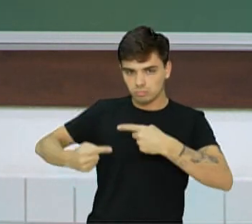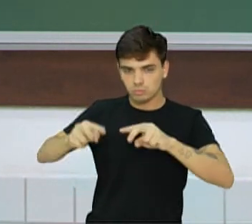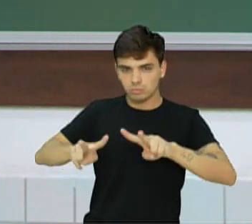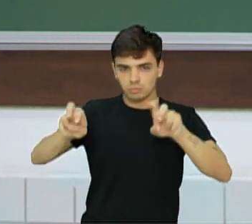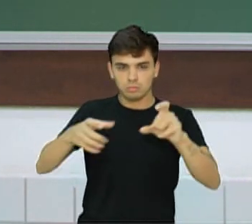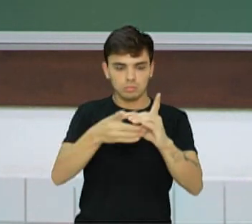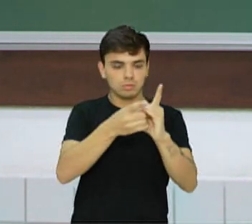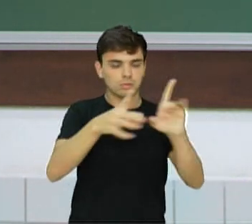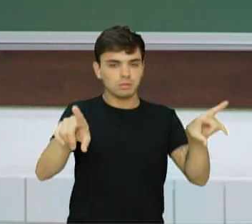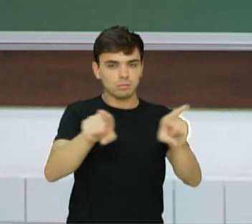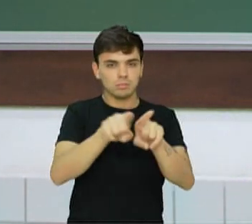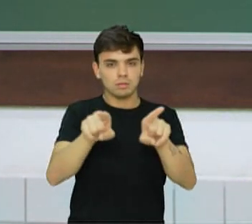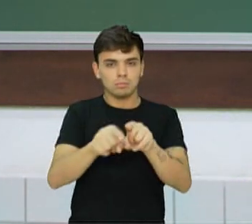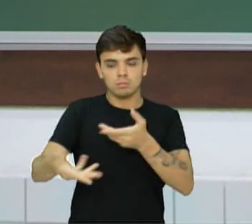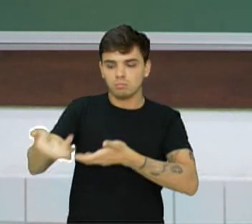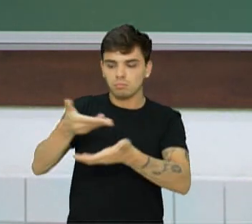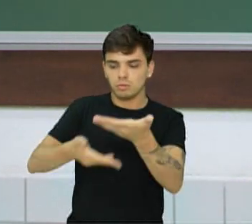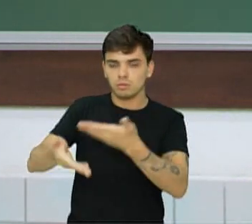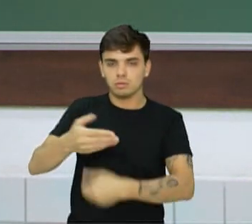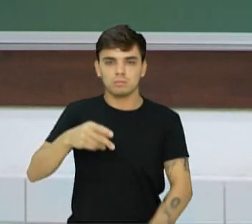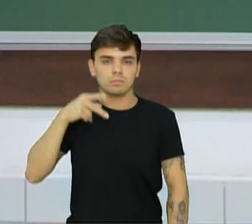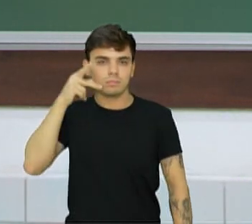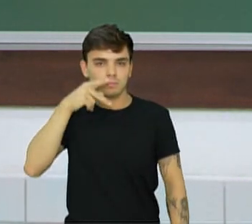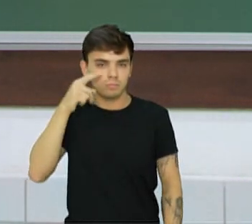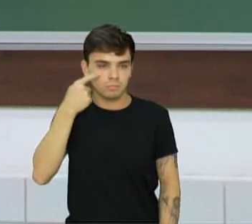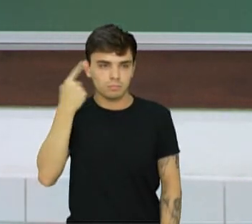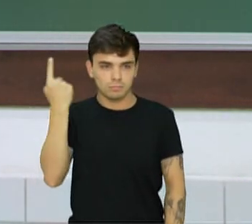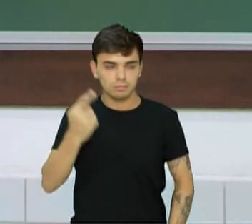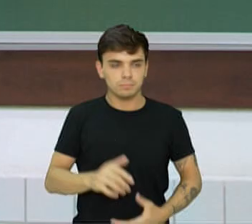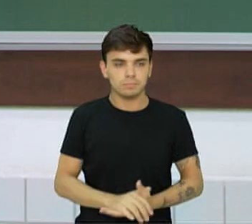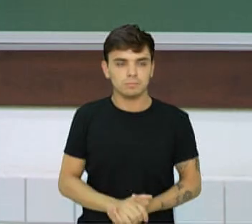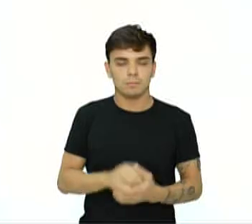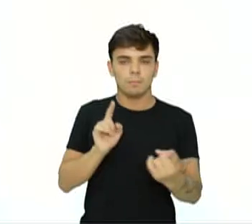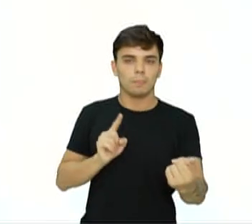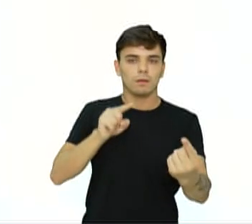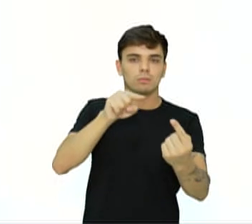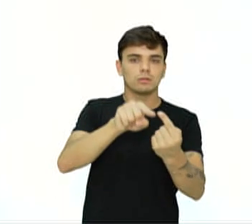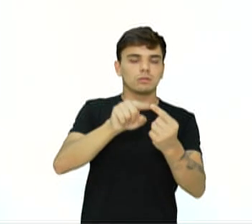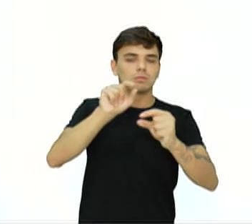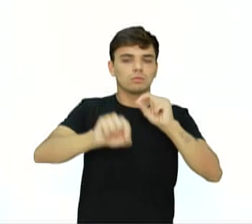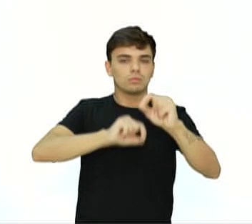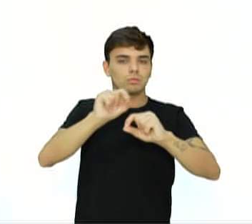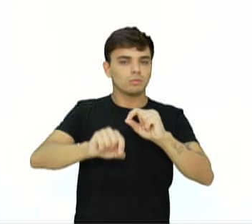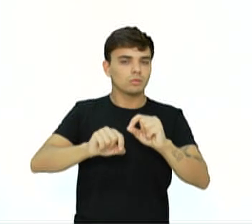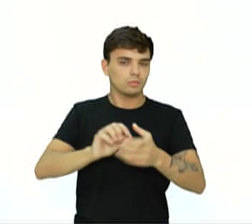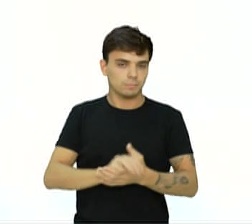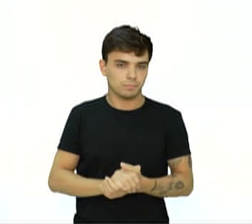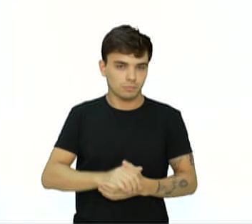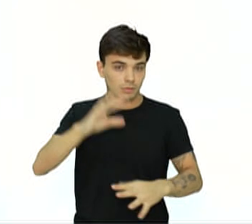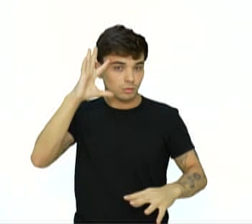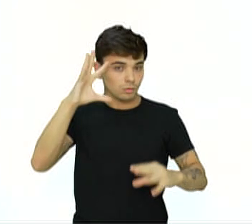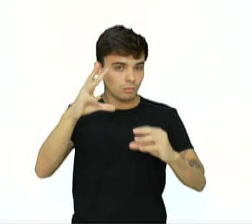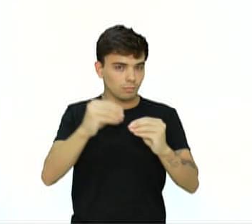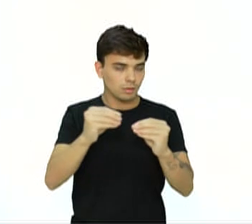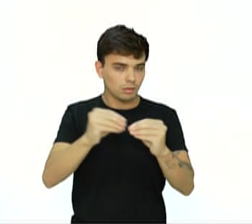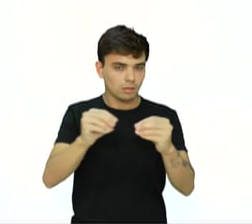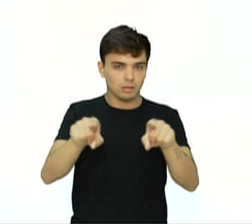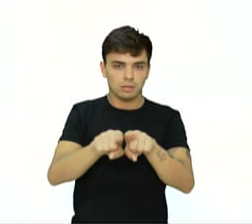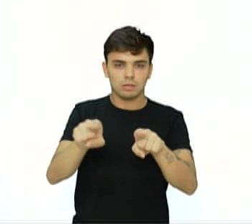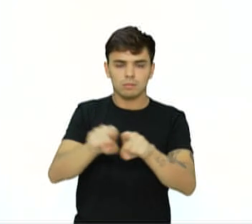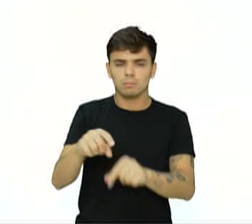sobre democracia e participação popular. Os objetivos da aula são os seguintes: compreender